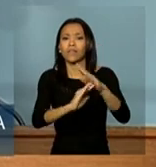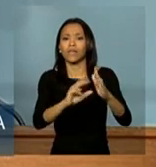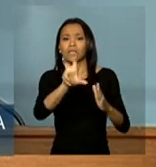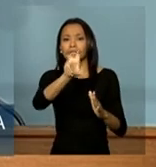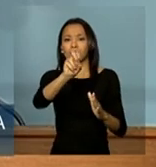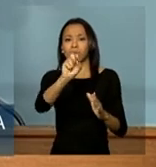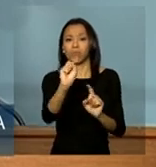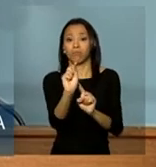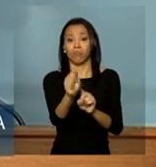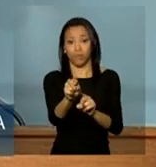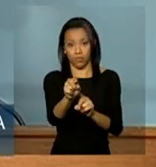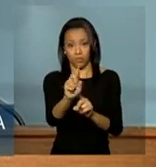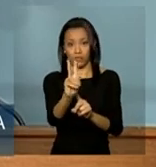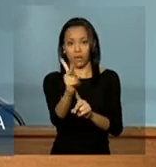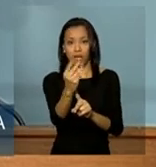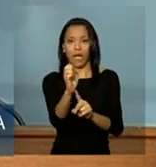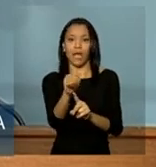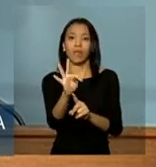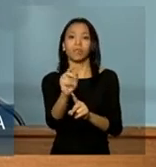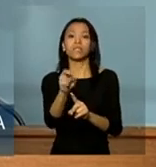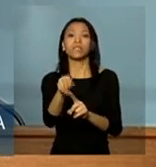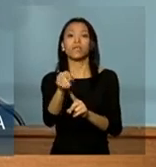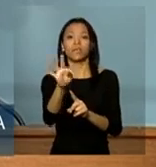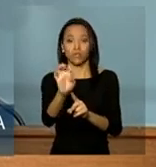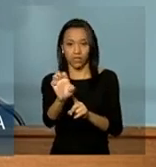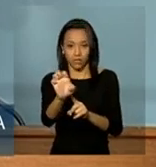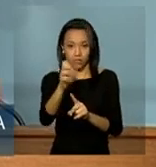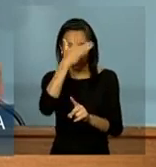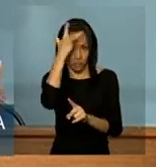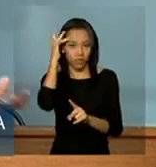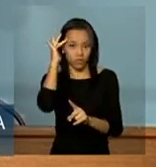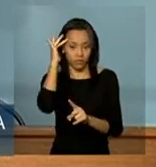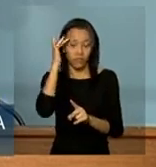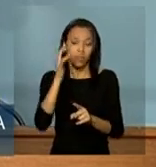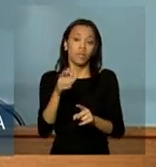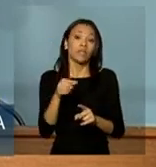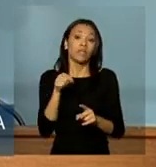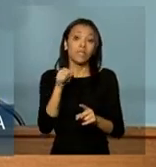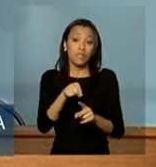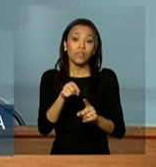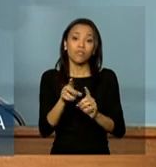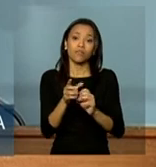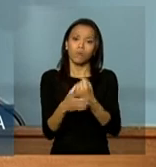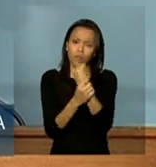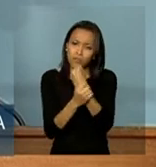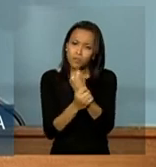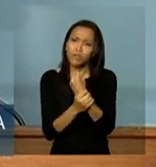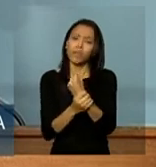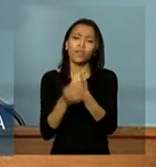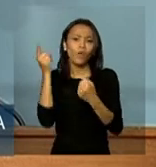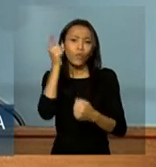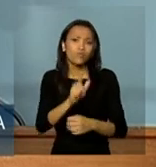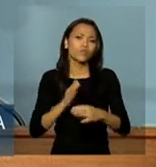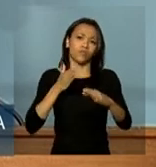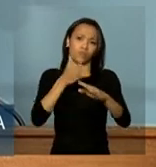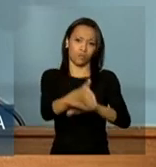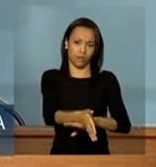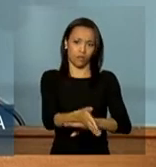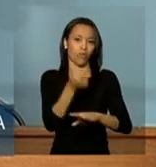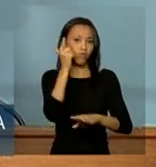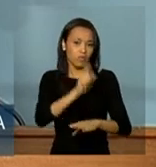mil habitantes e fazer isso de forma que esse acesso seja garantido. Significa